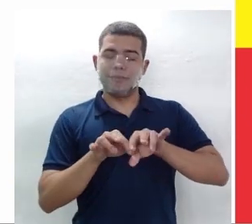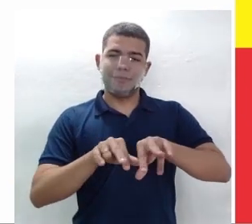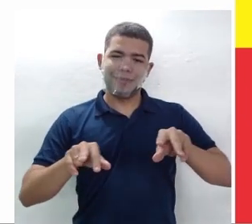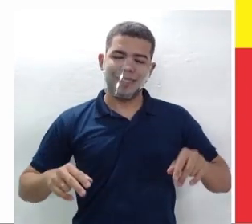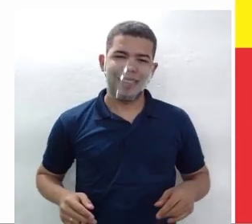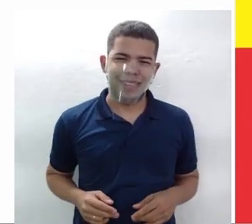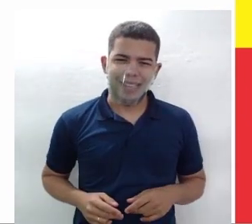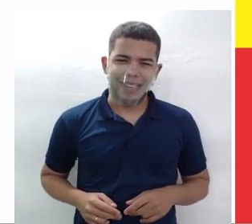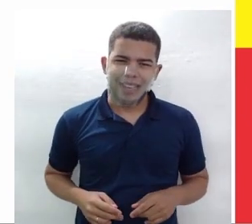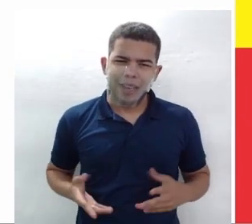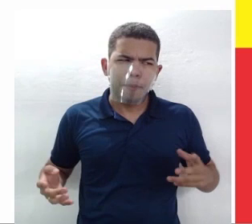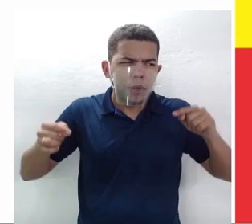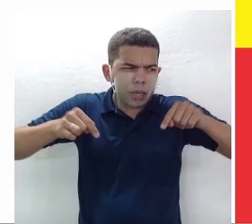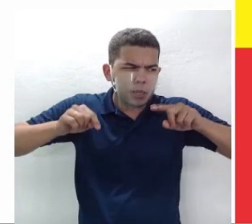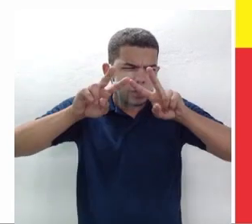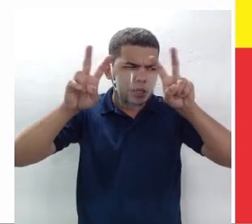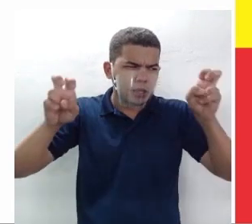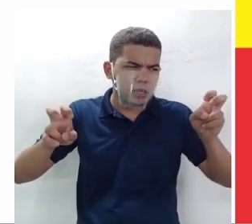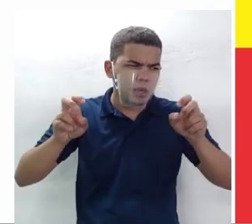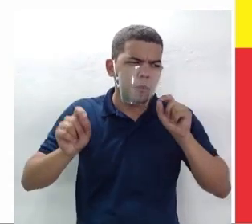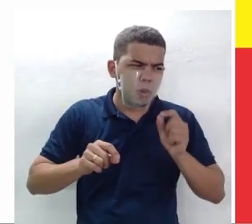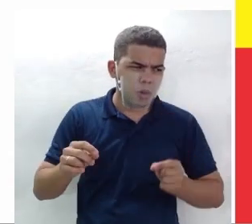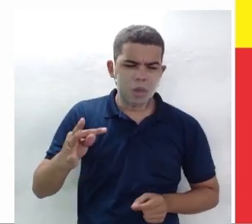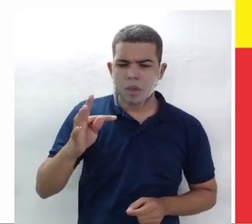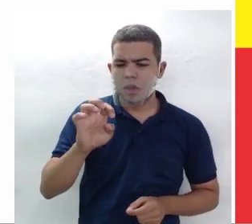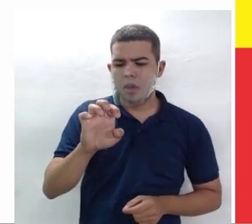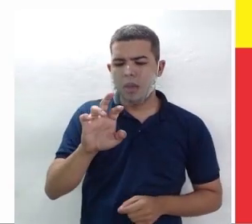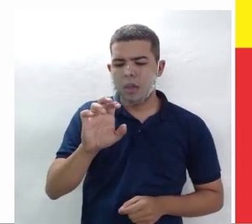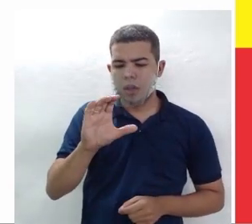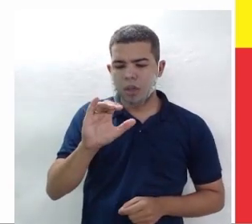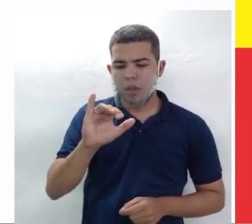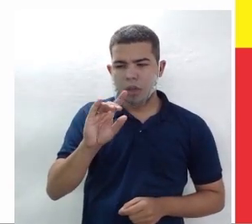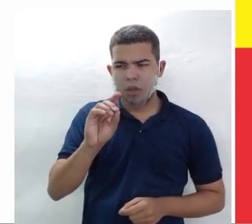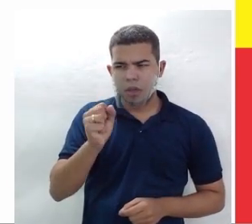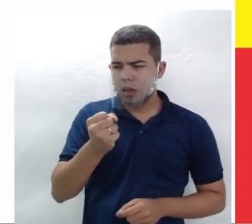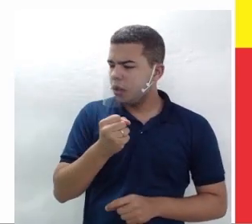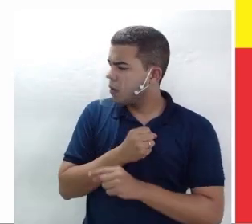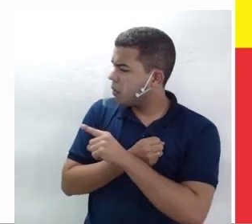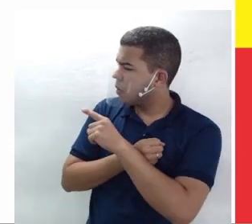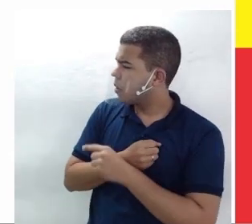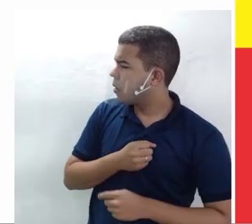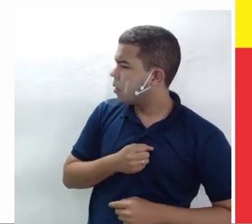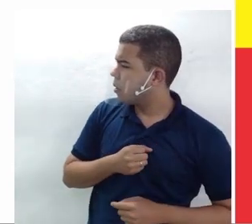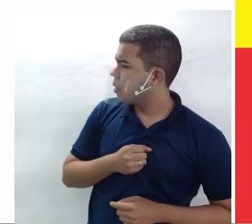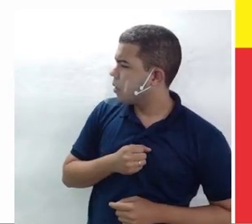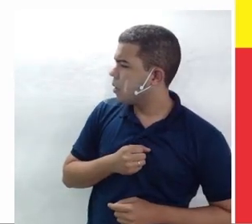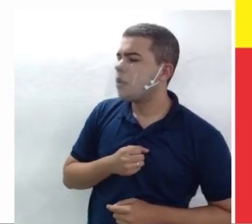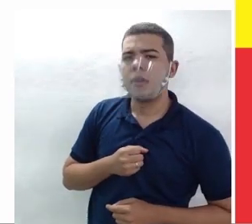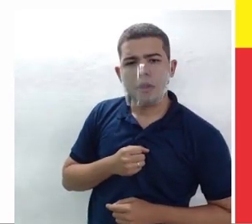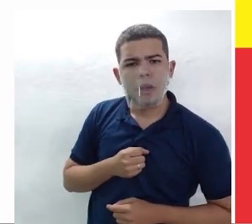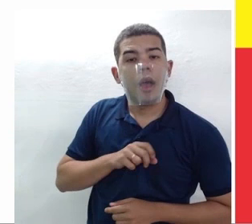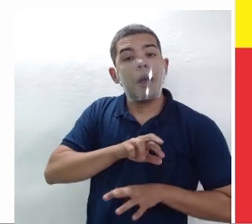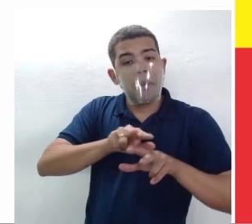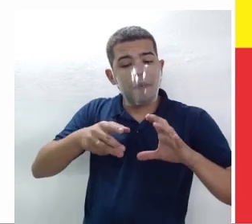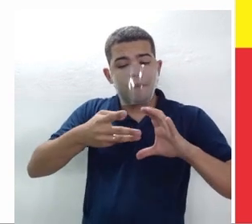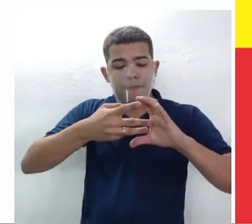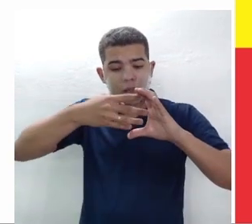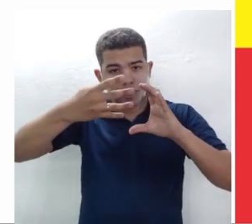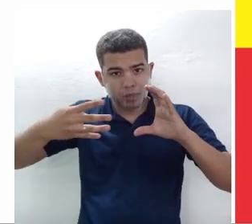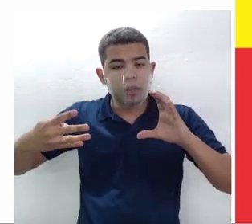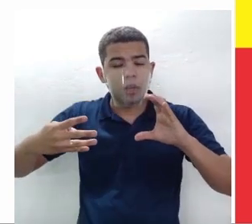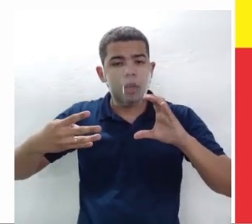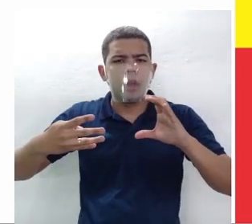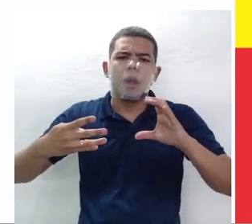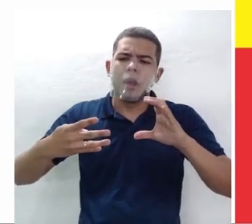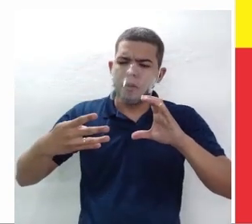na realidade, são um conjunto de células que são especializadas, que irão formar